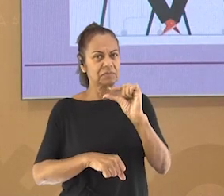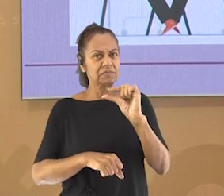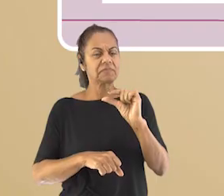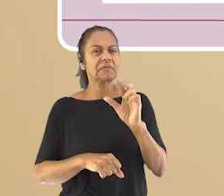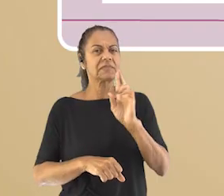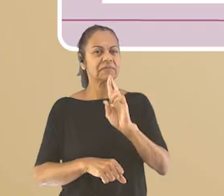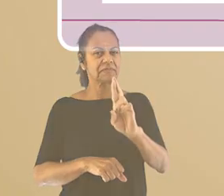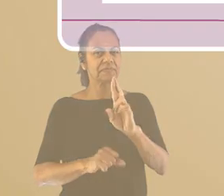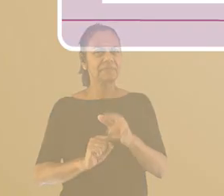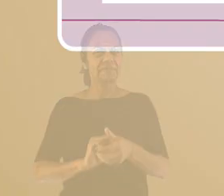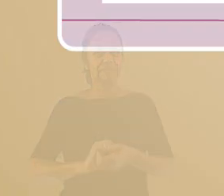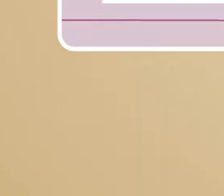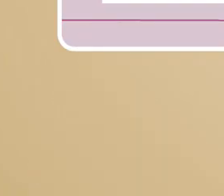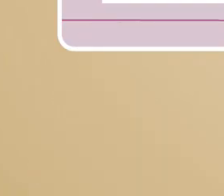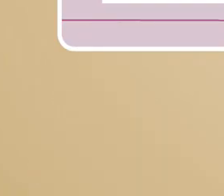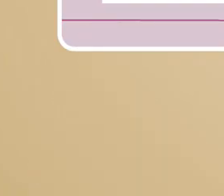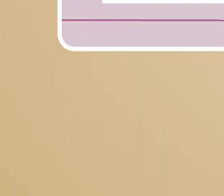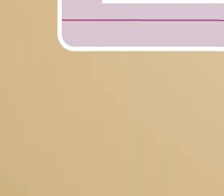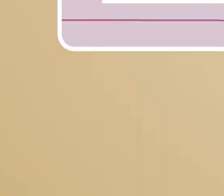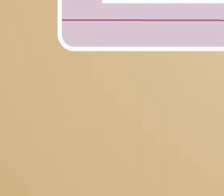responderem.